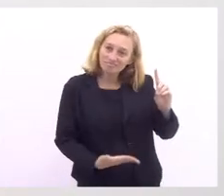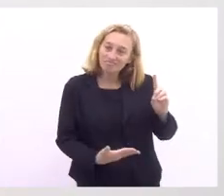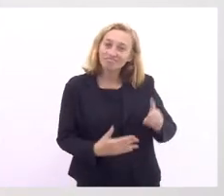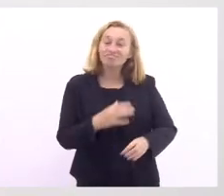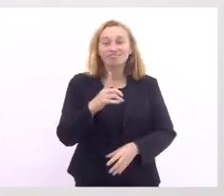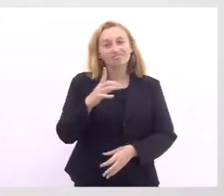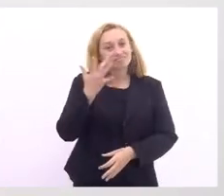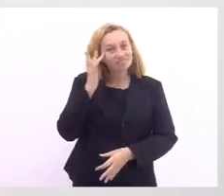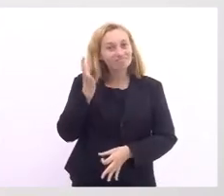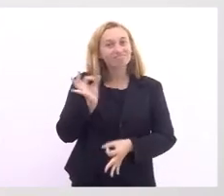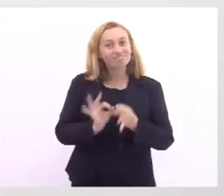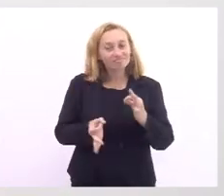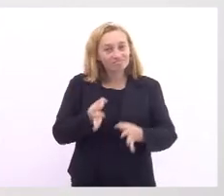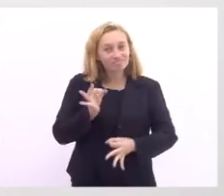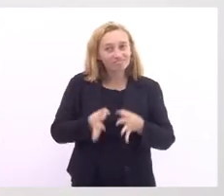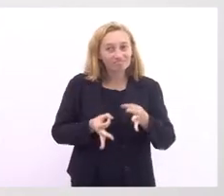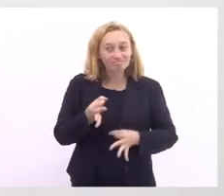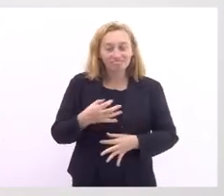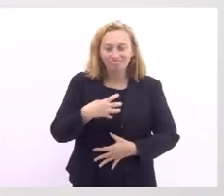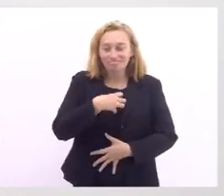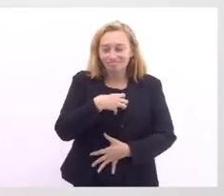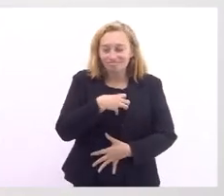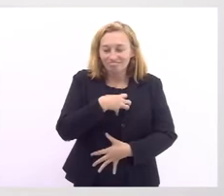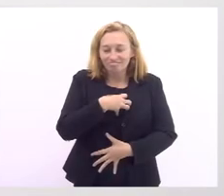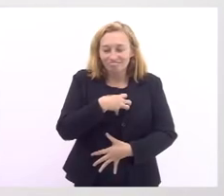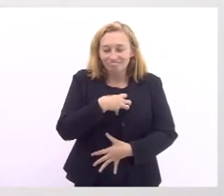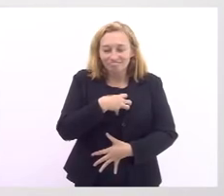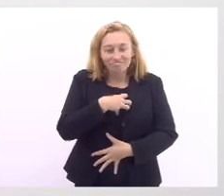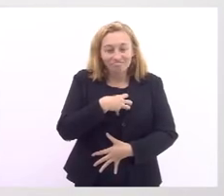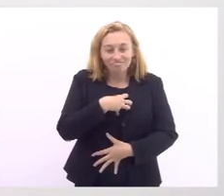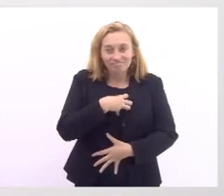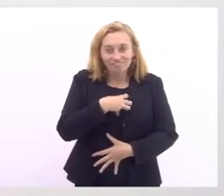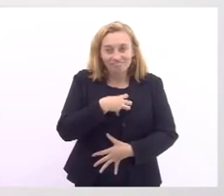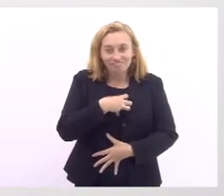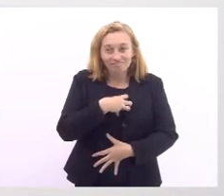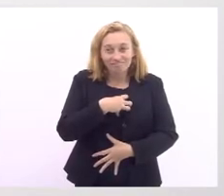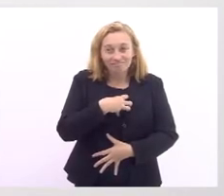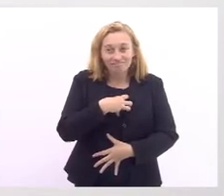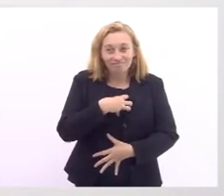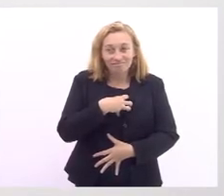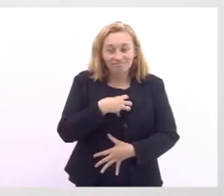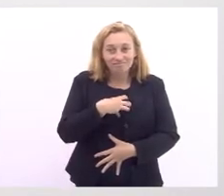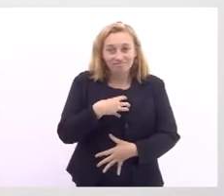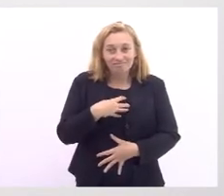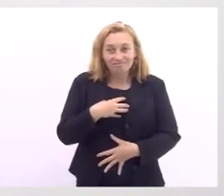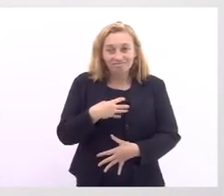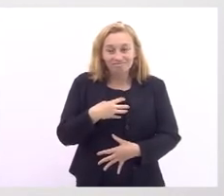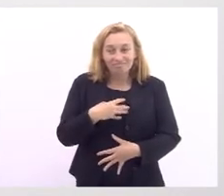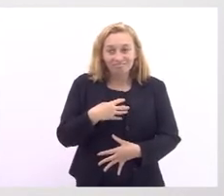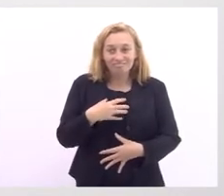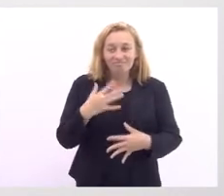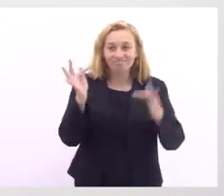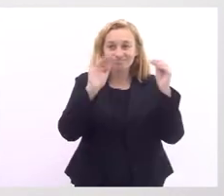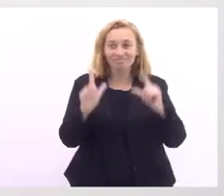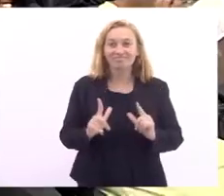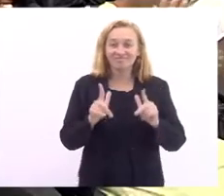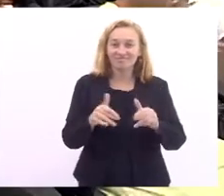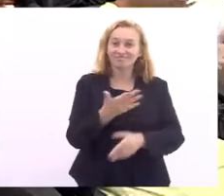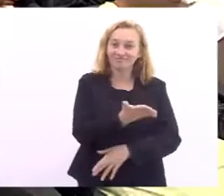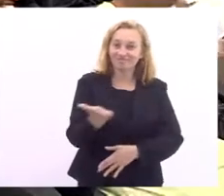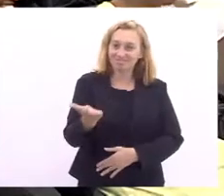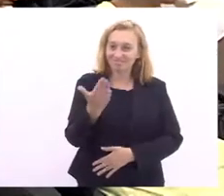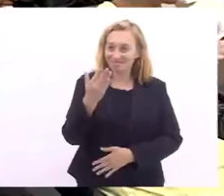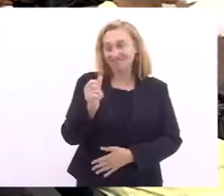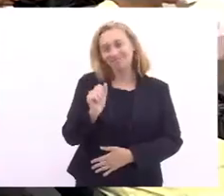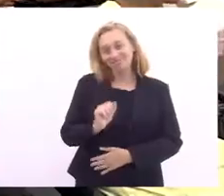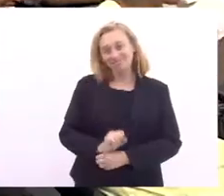a justíssimas homenagem e me sinto também profundamente homenageada junto com vocês é isso